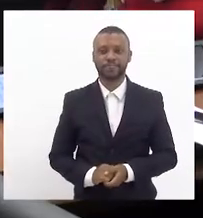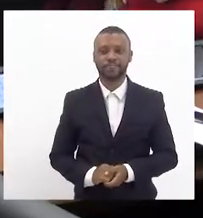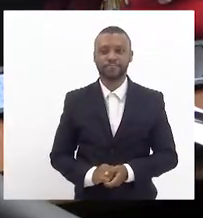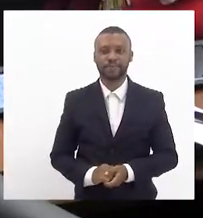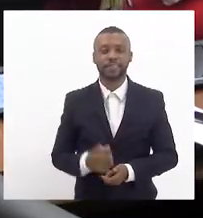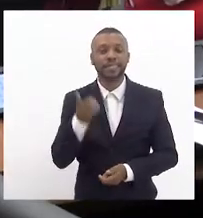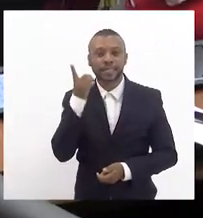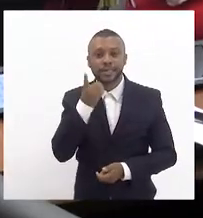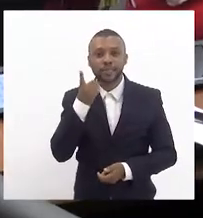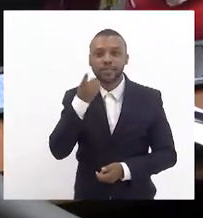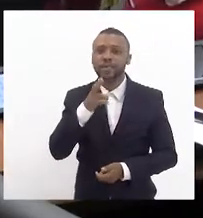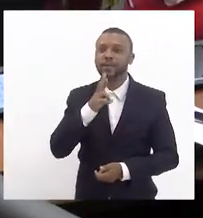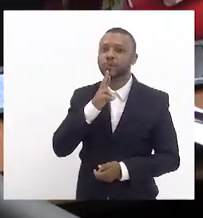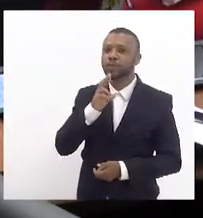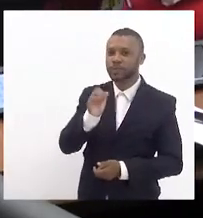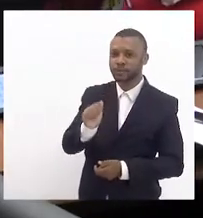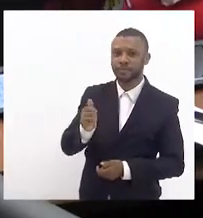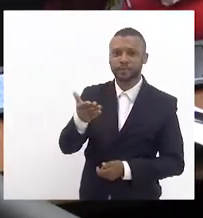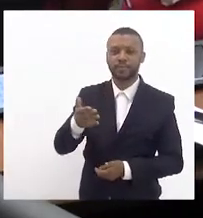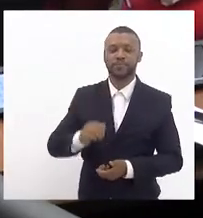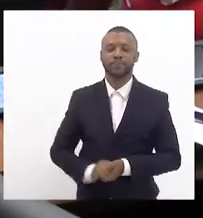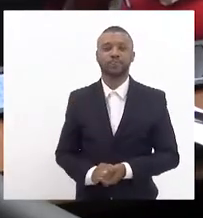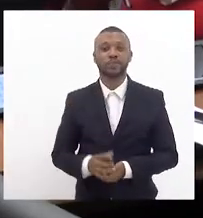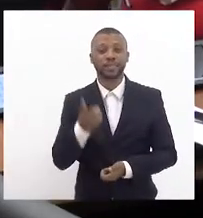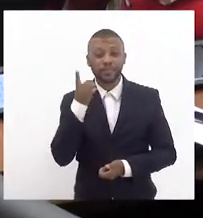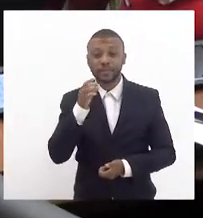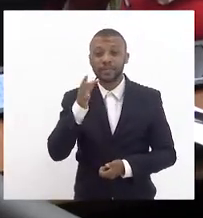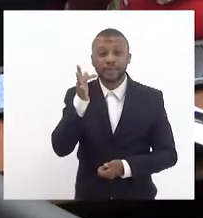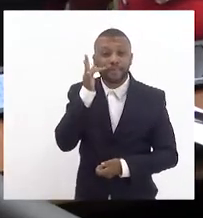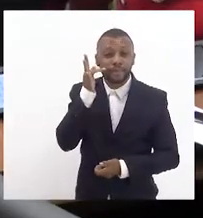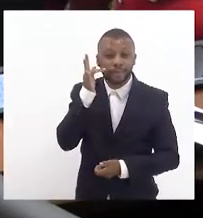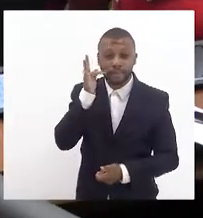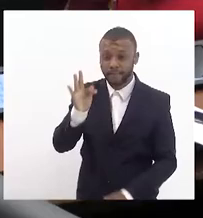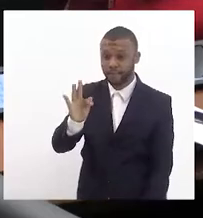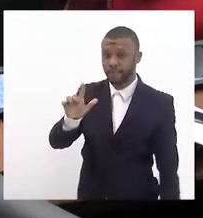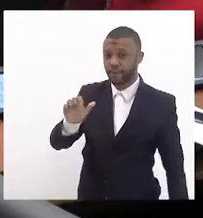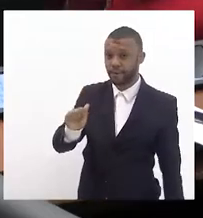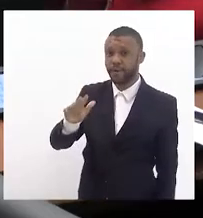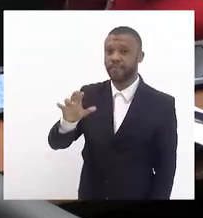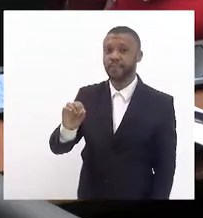Deputado Rodrigo Amorim. Deputado Flávio Serafini.